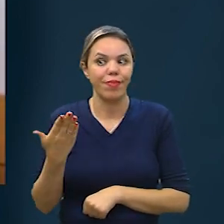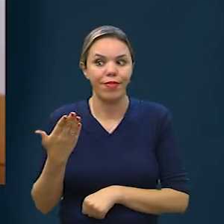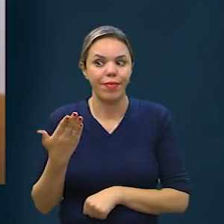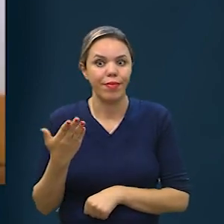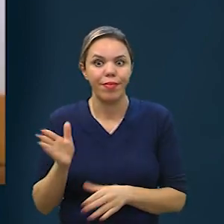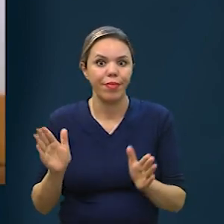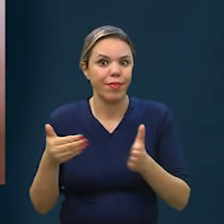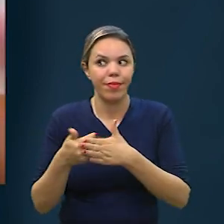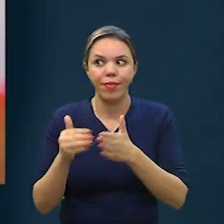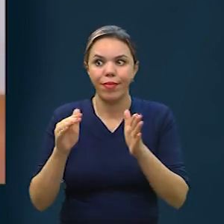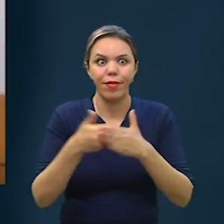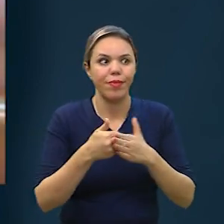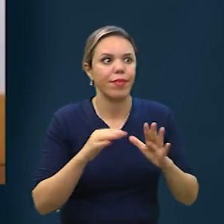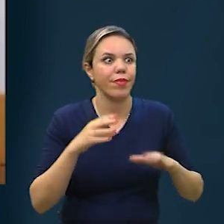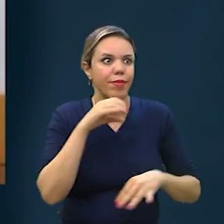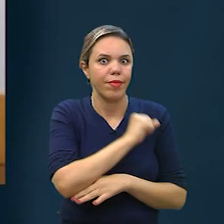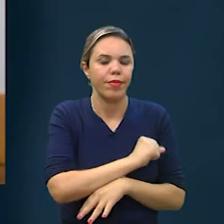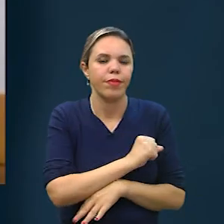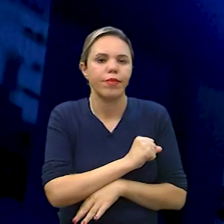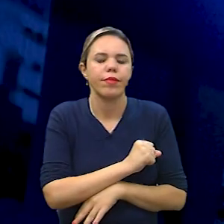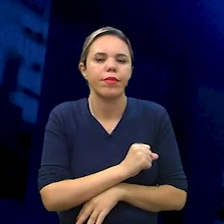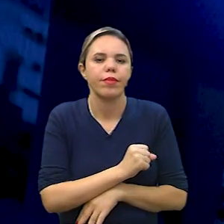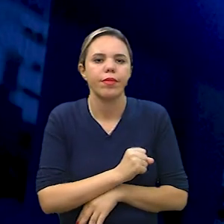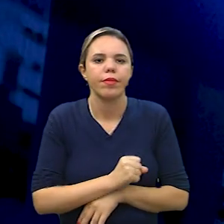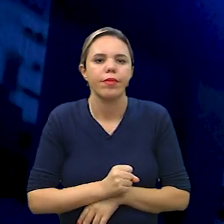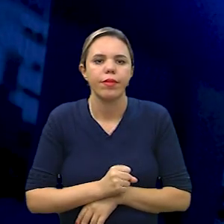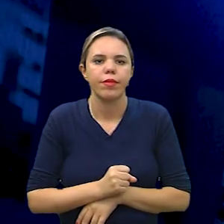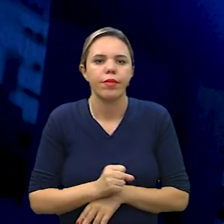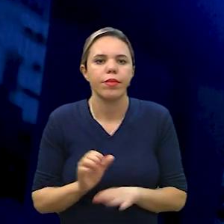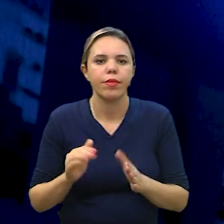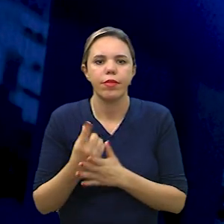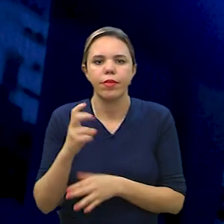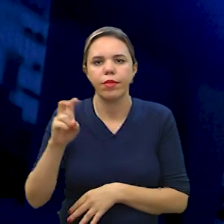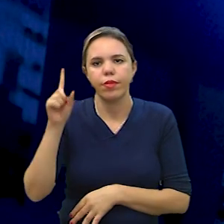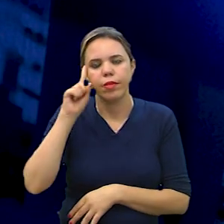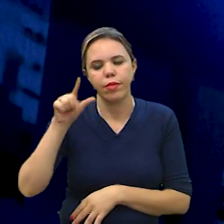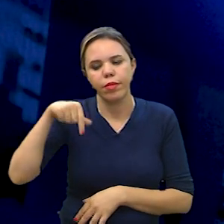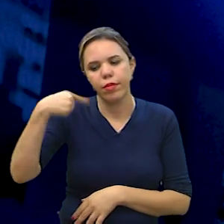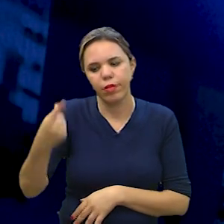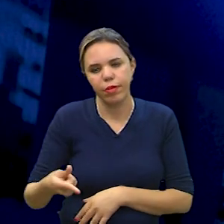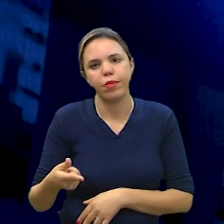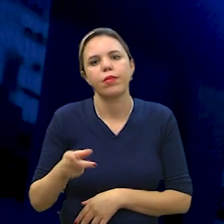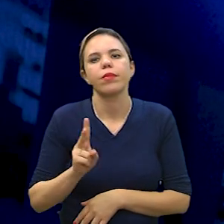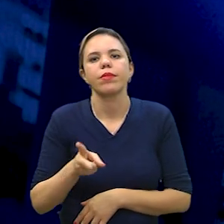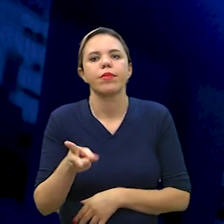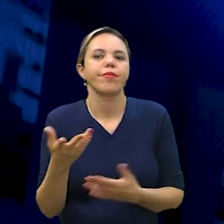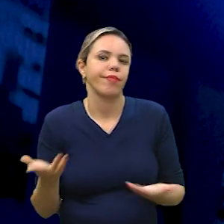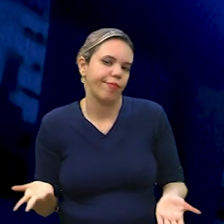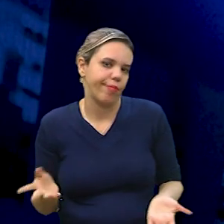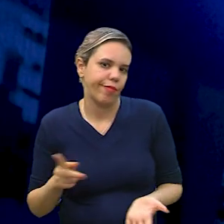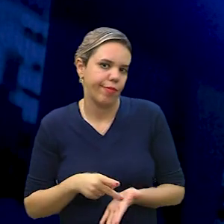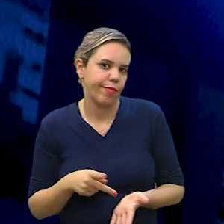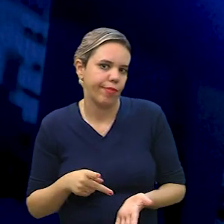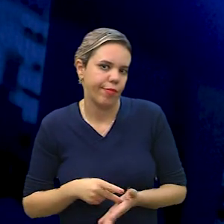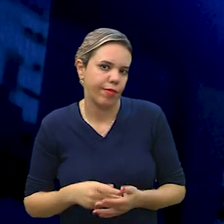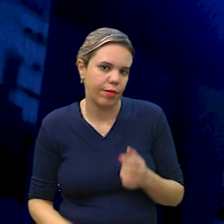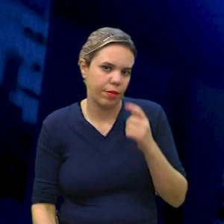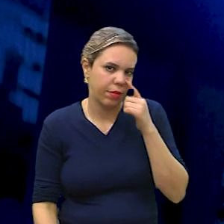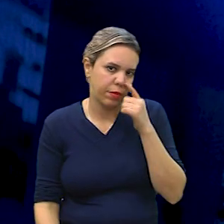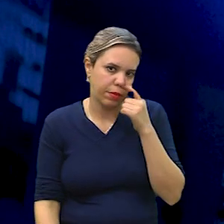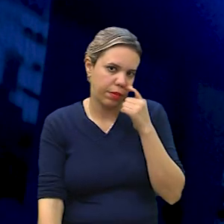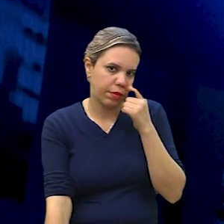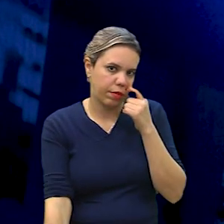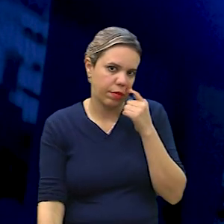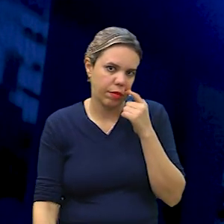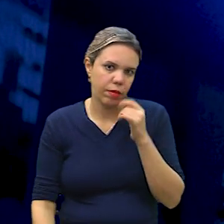Quando, olha, vai fechar, foi tudo muito rápido. Primeiro, vai fechar só 15 dias. Exato. Primeiramente,